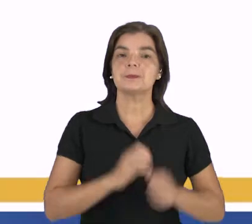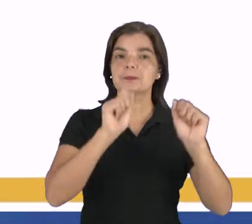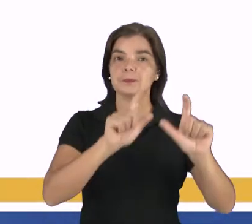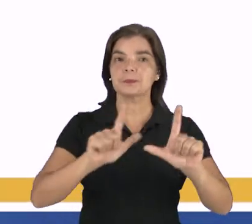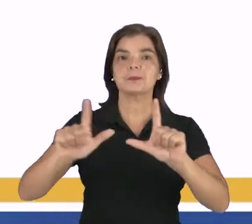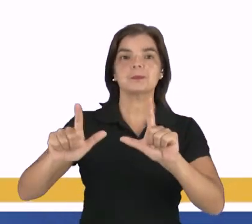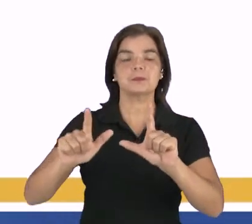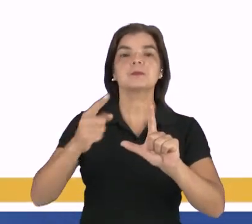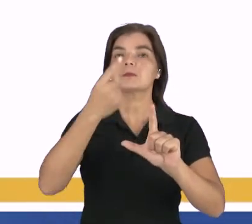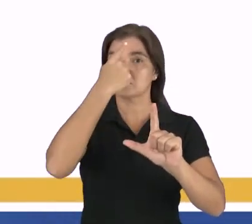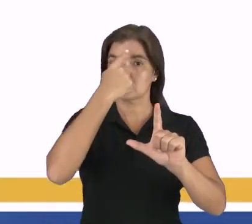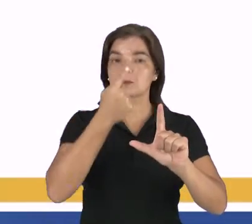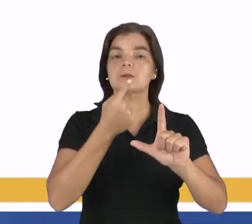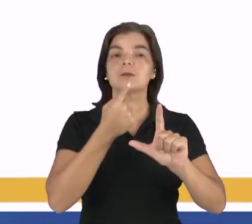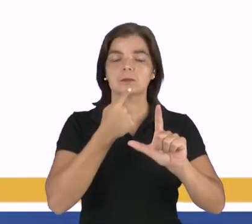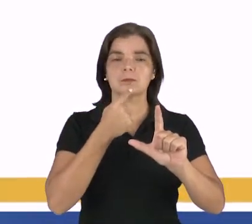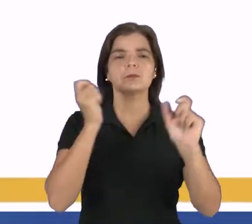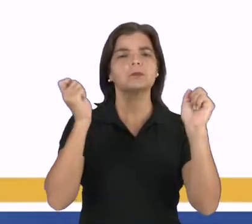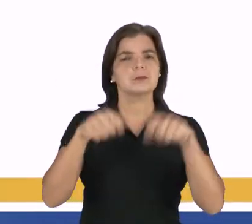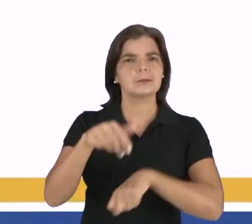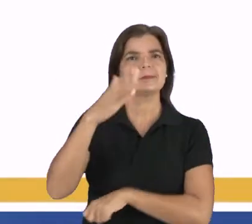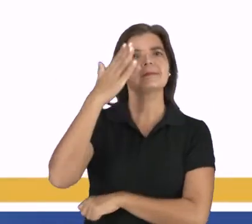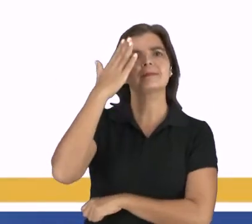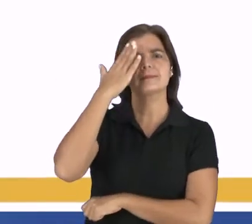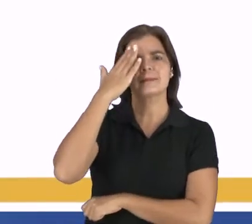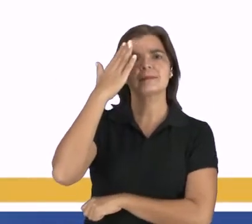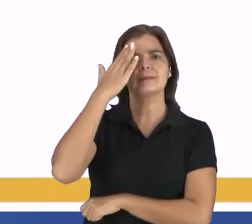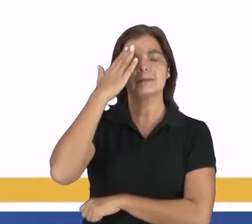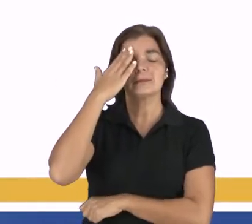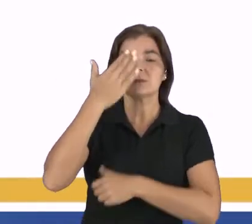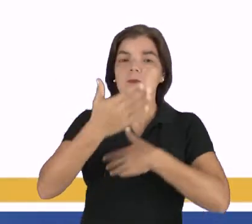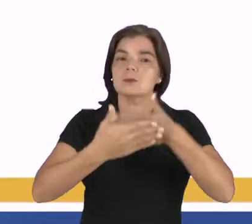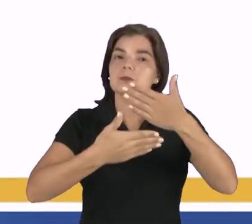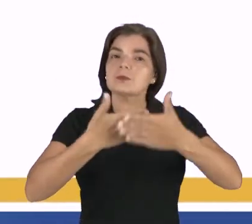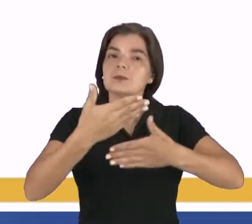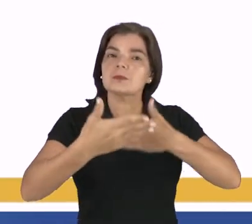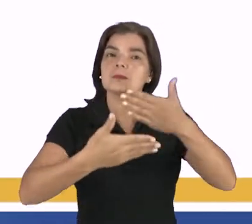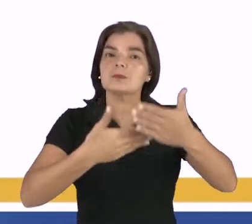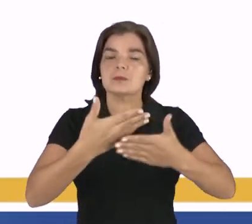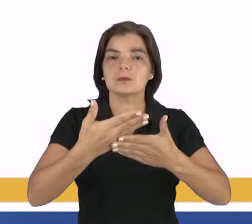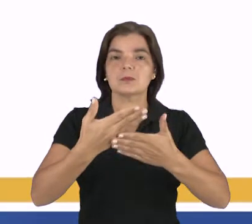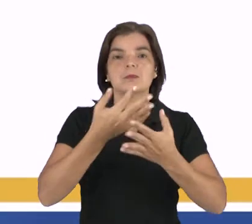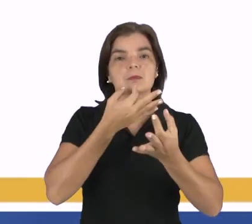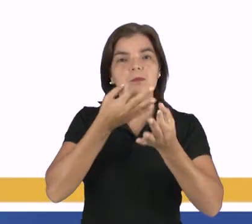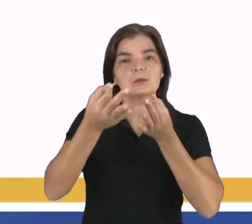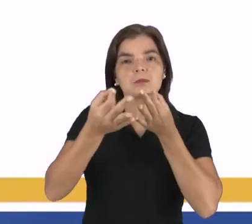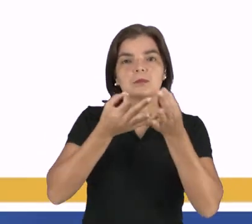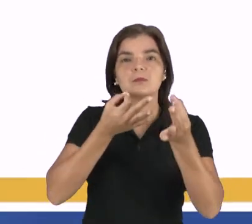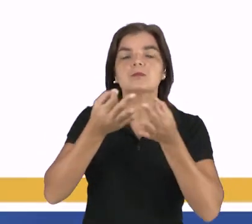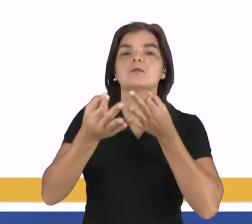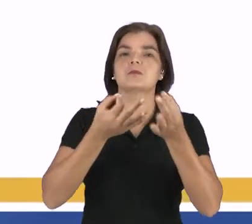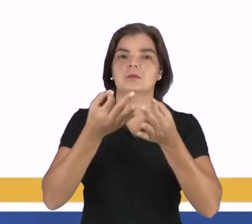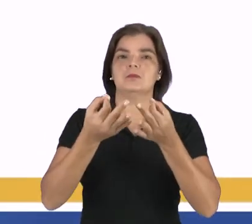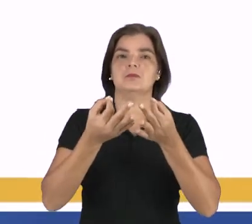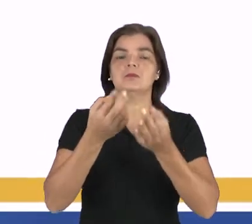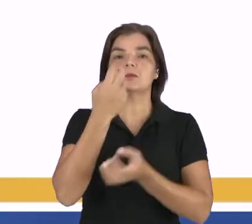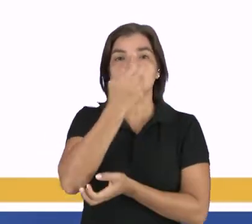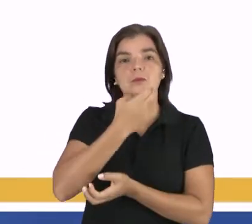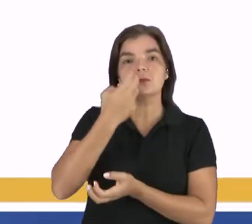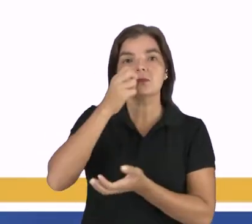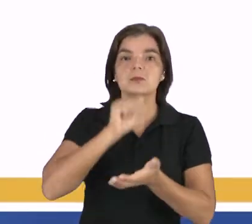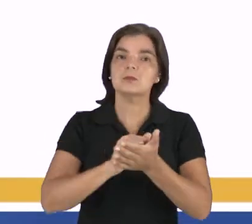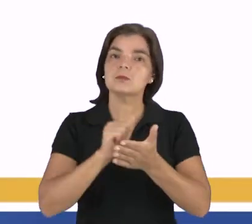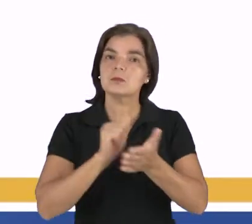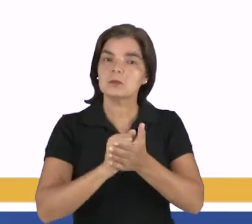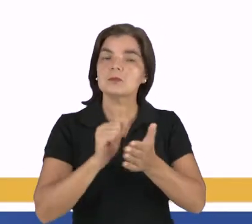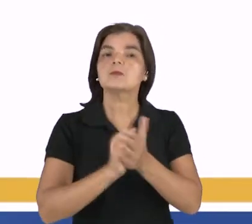Nessa imagem, a gente pode já entender que o processo de argumentação, seja oral ou